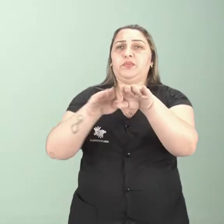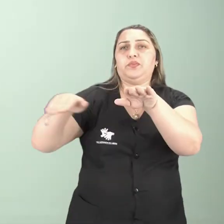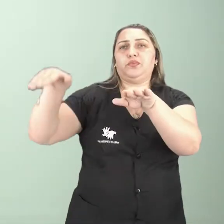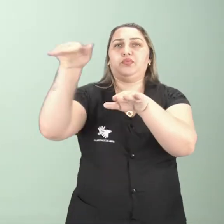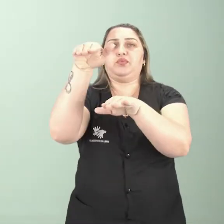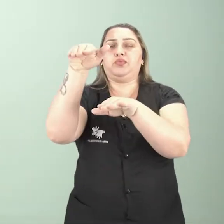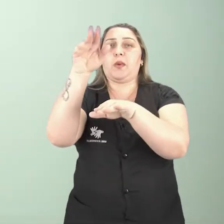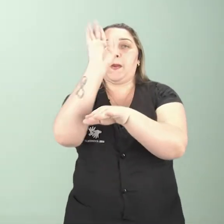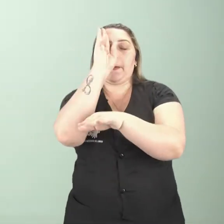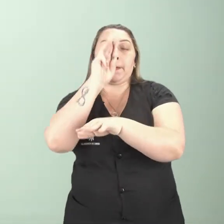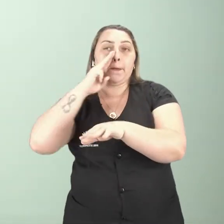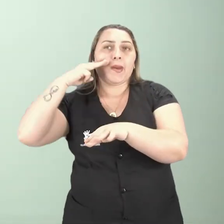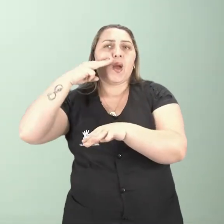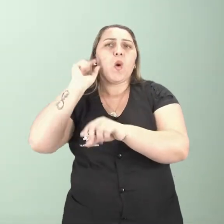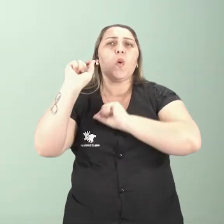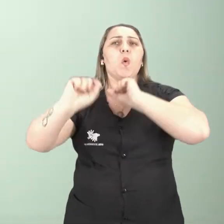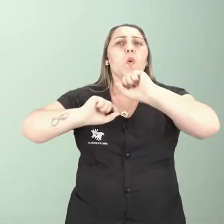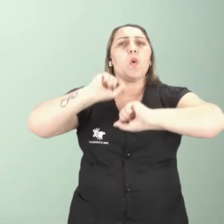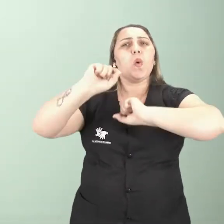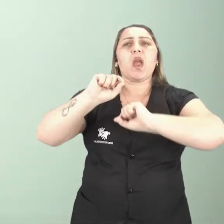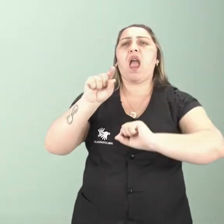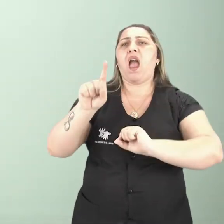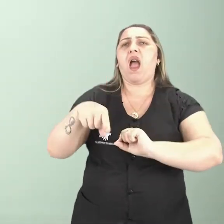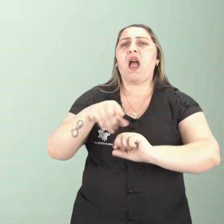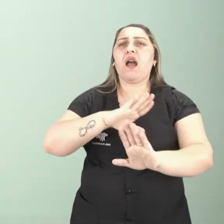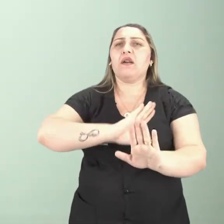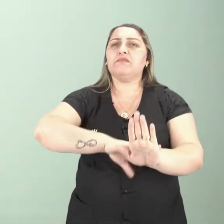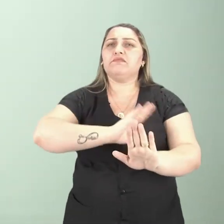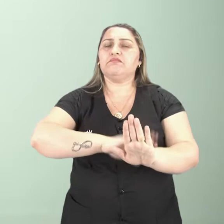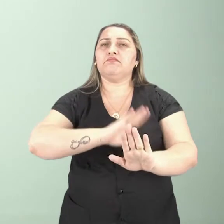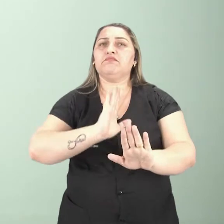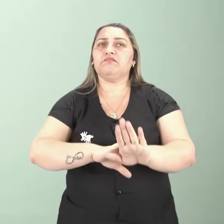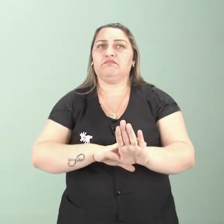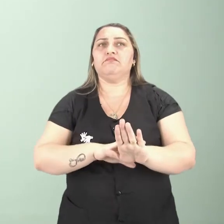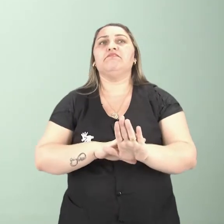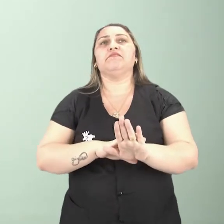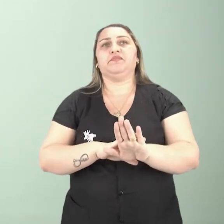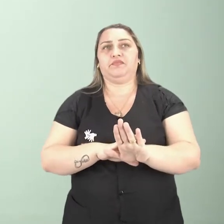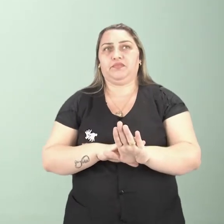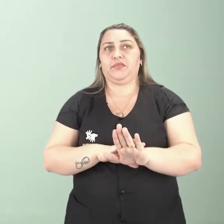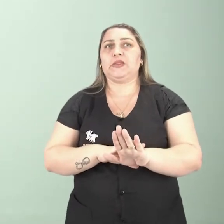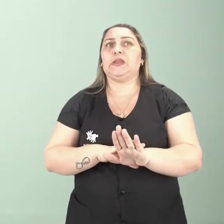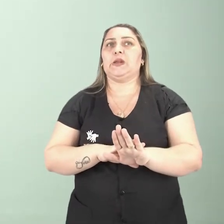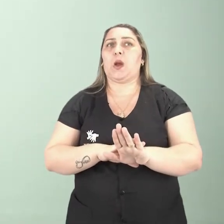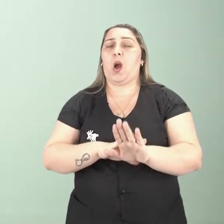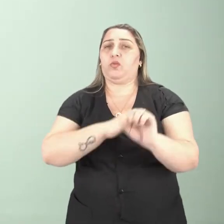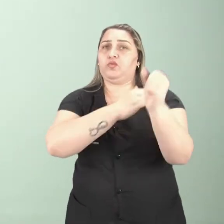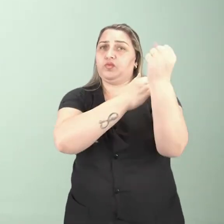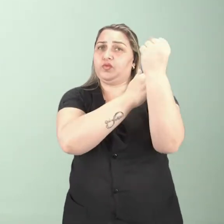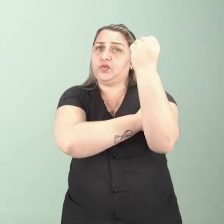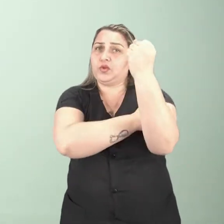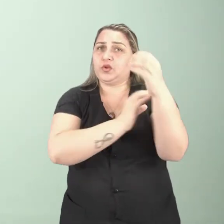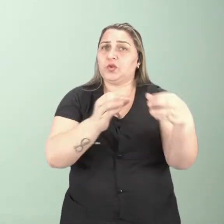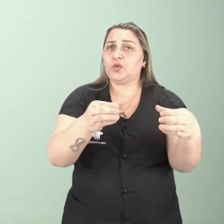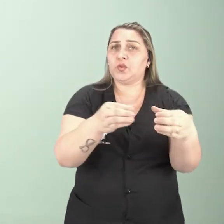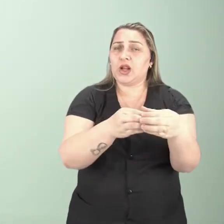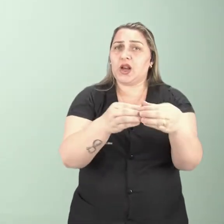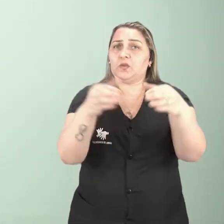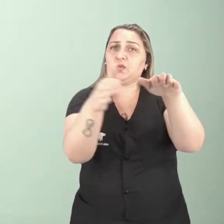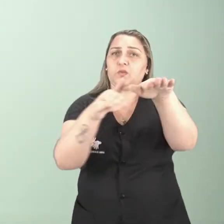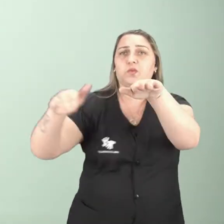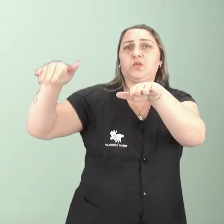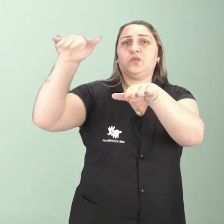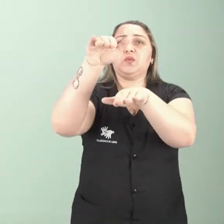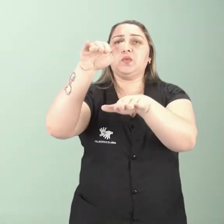para Karl Marx, o que seria a ideologia? É um instrumento de dominação de uma classe sobre outra. Então,